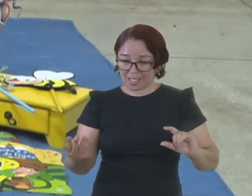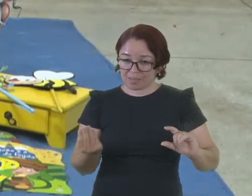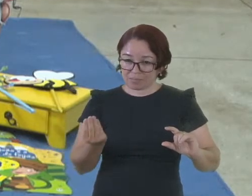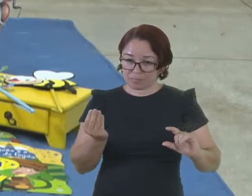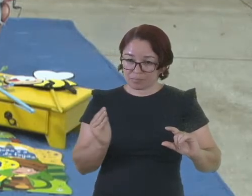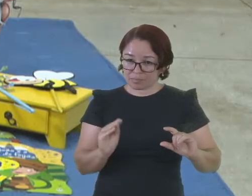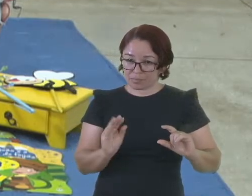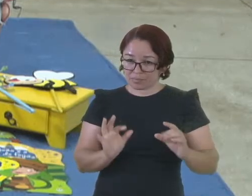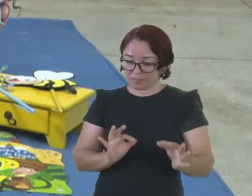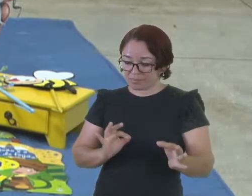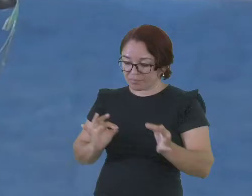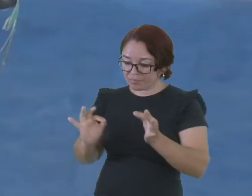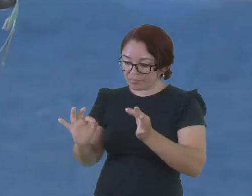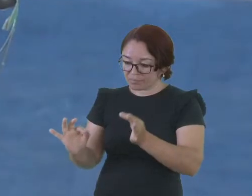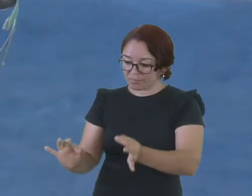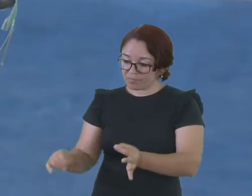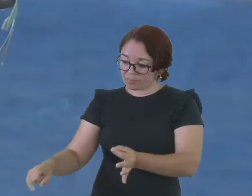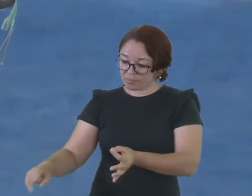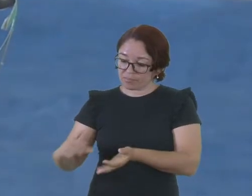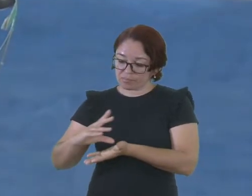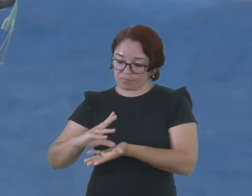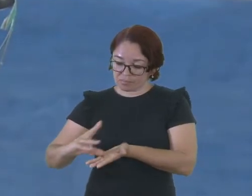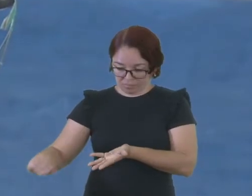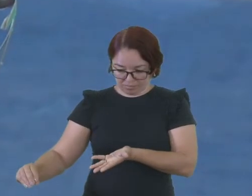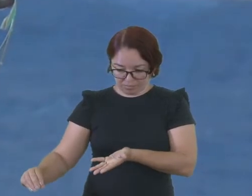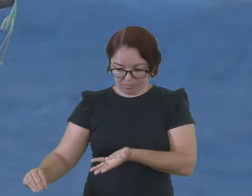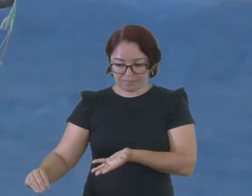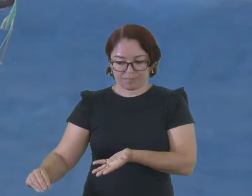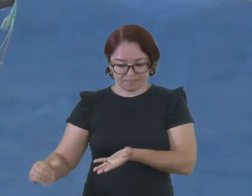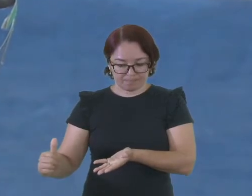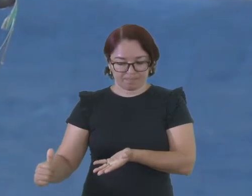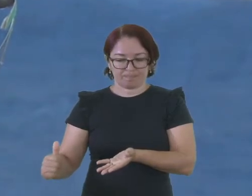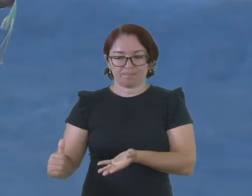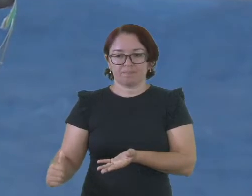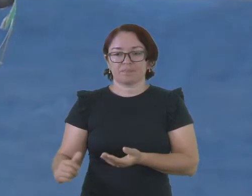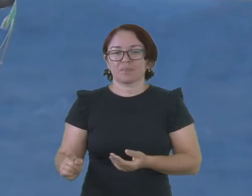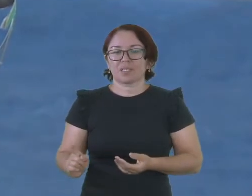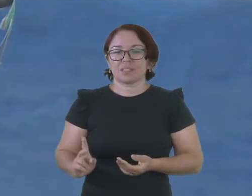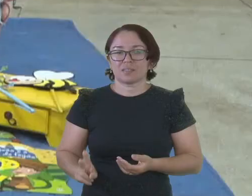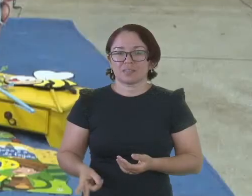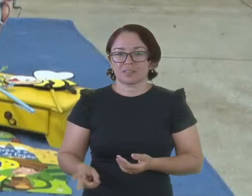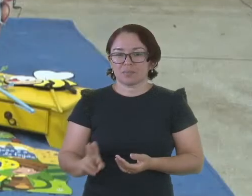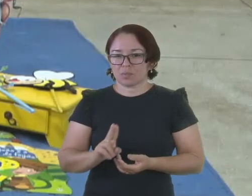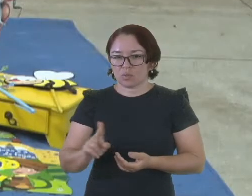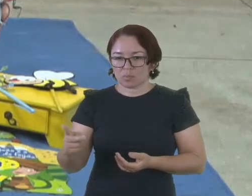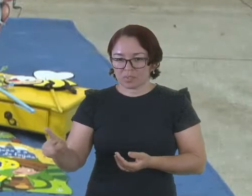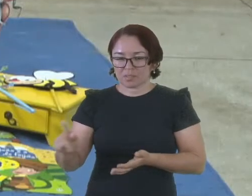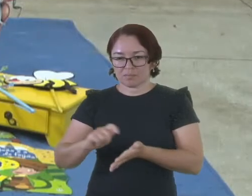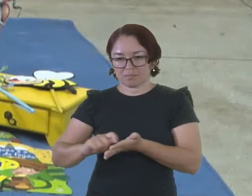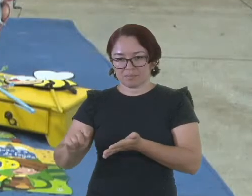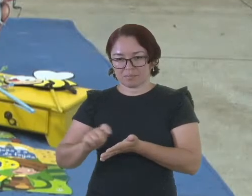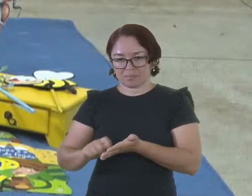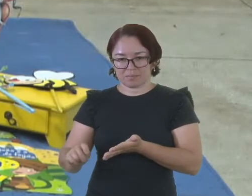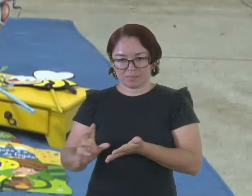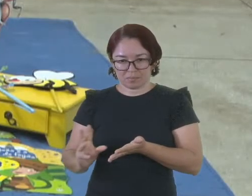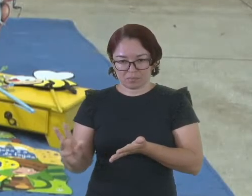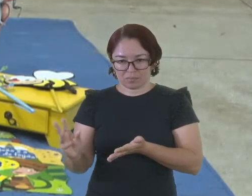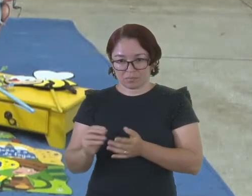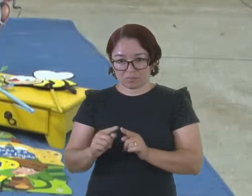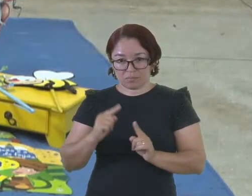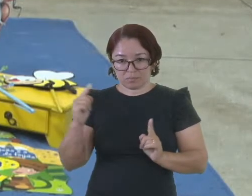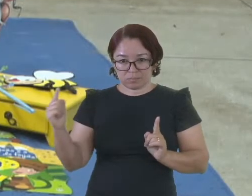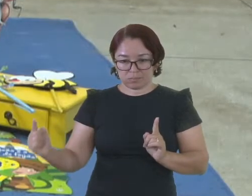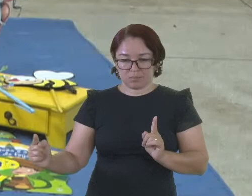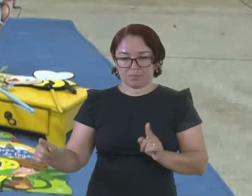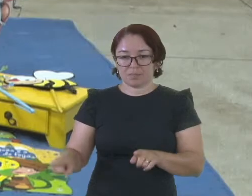essa ficha para que a criança use ela como base. Assim ela vai escrever o seu nome completo. E não se esqueça da